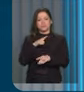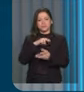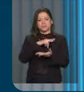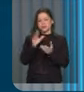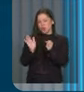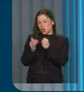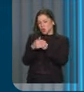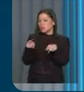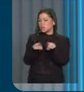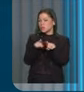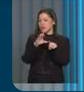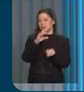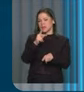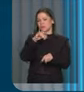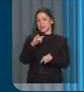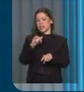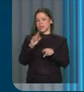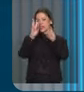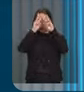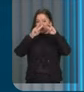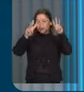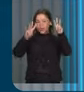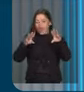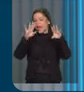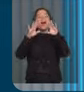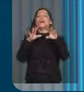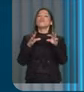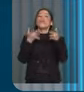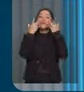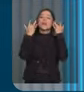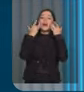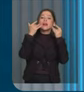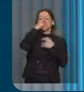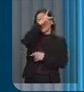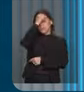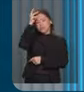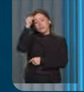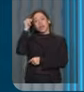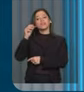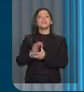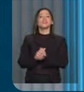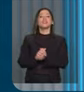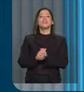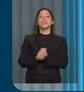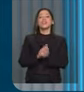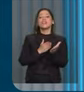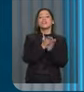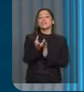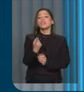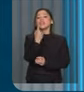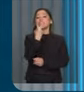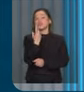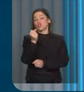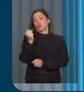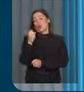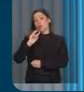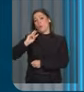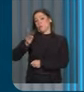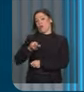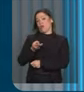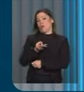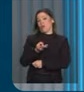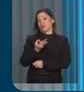esconde Inclusive a CPI do Teatro Municipal onde o ministério público está acusando você e a sua turma de desvio de 128 milhões de reais